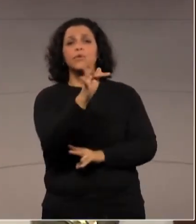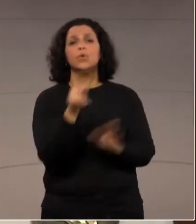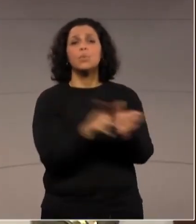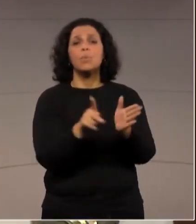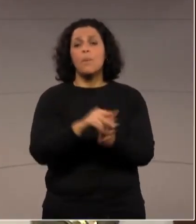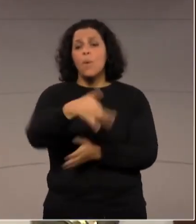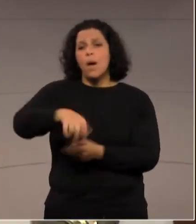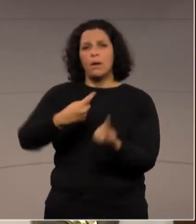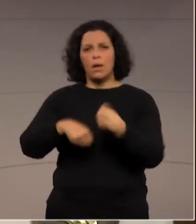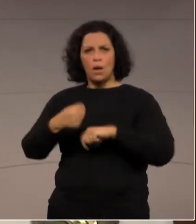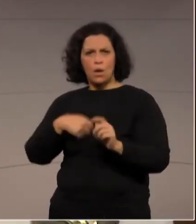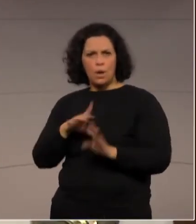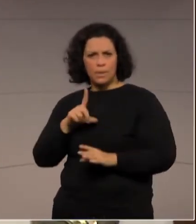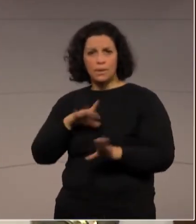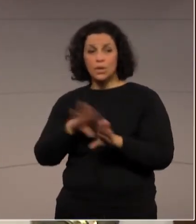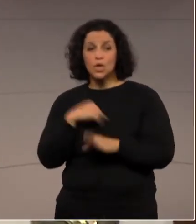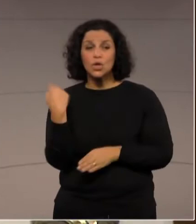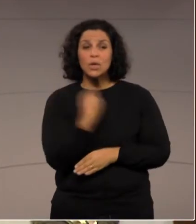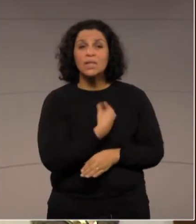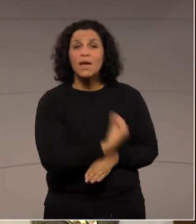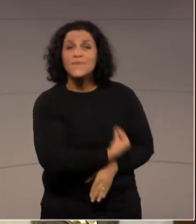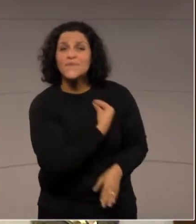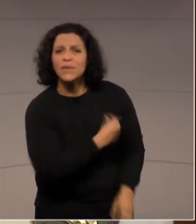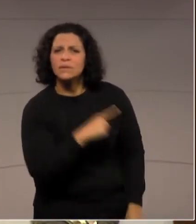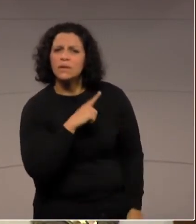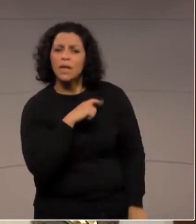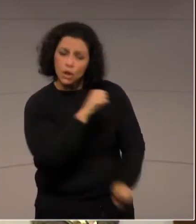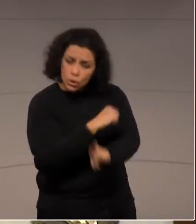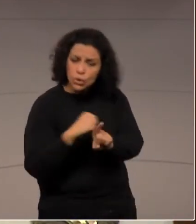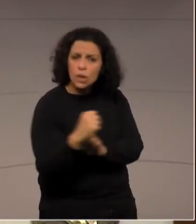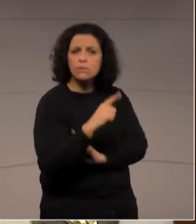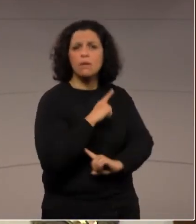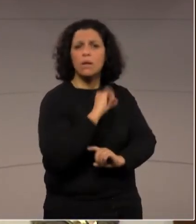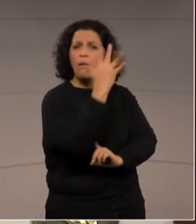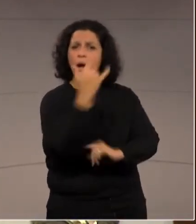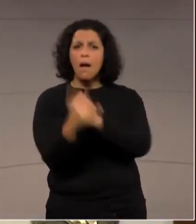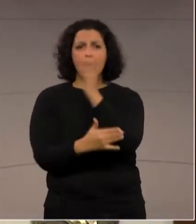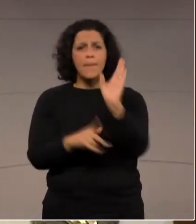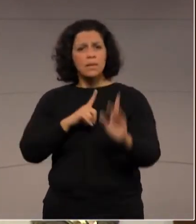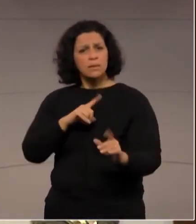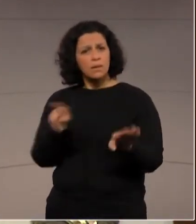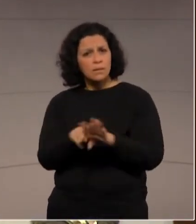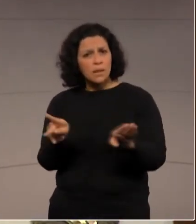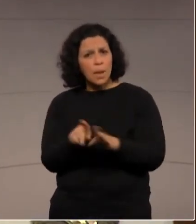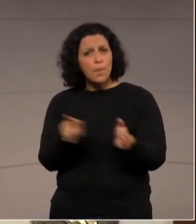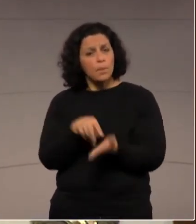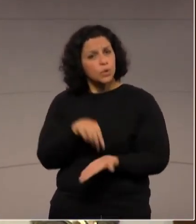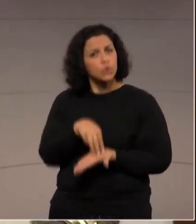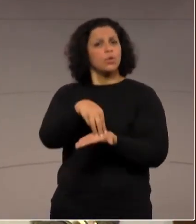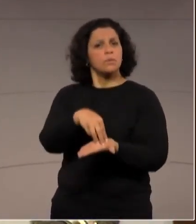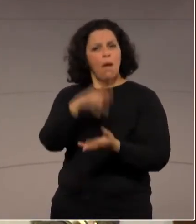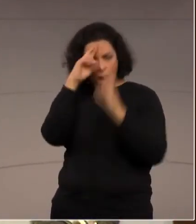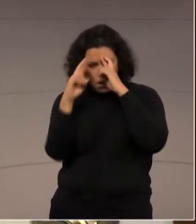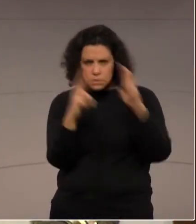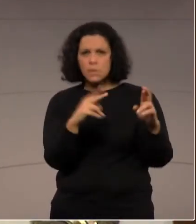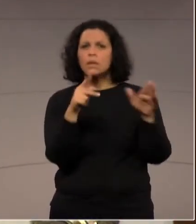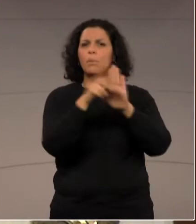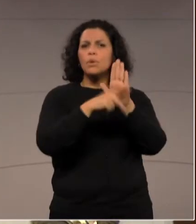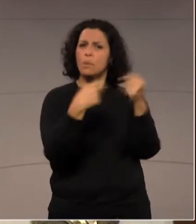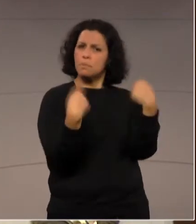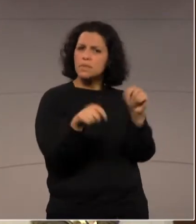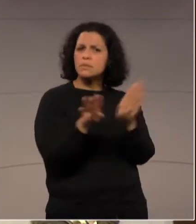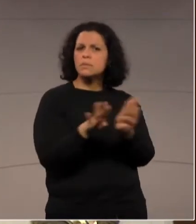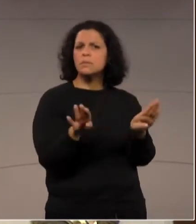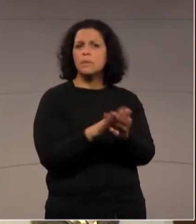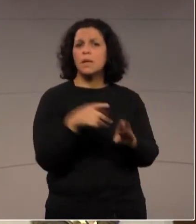econômico as pessoas têm vida estão no social o meio ambiente à sustentabilidade tem que ser respeitado neste projeto